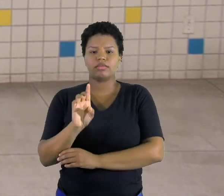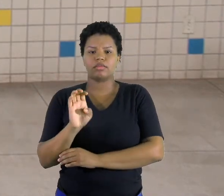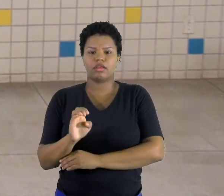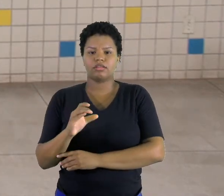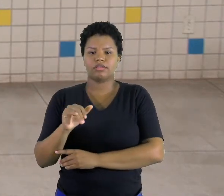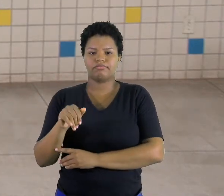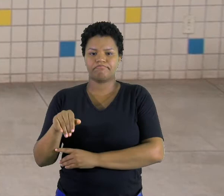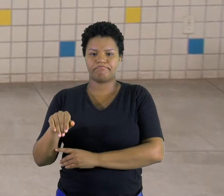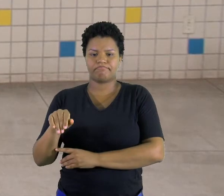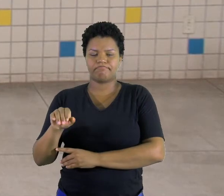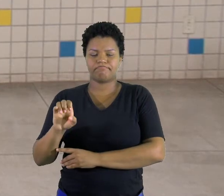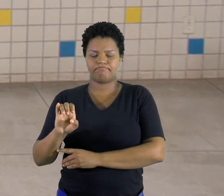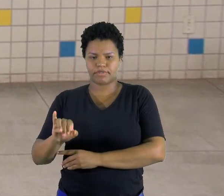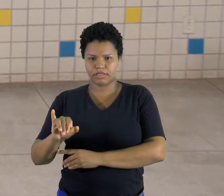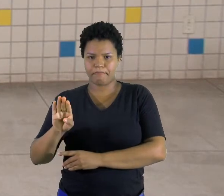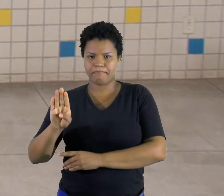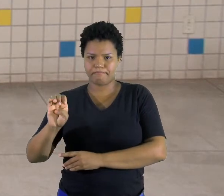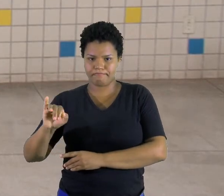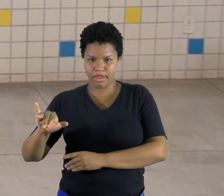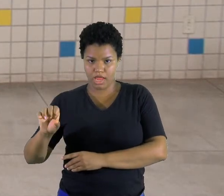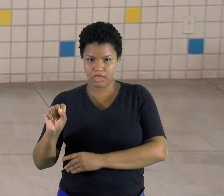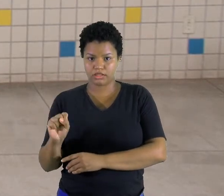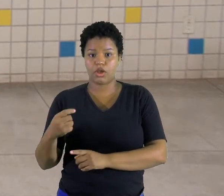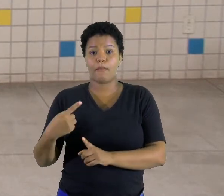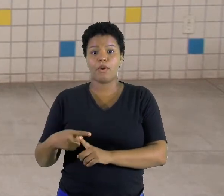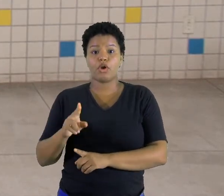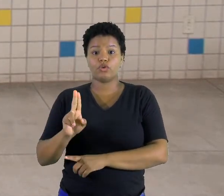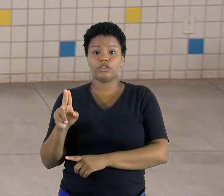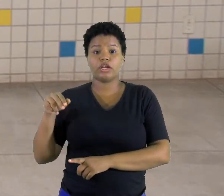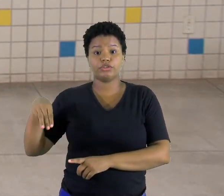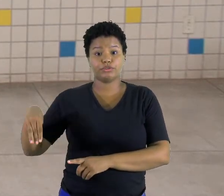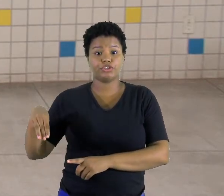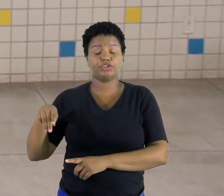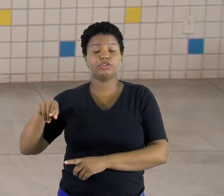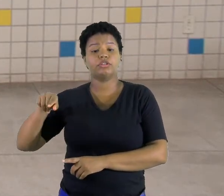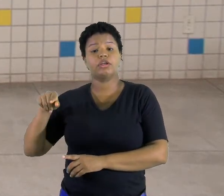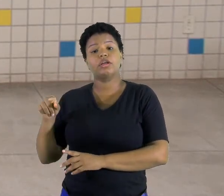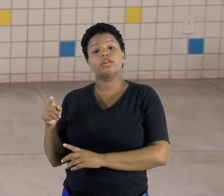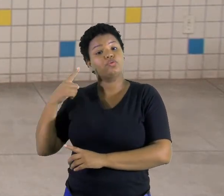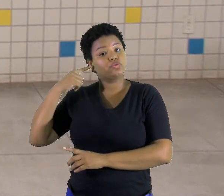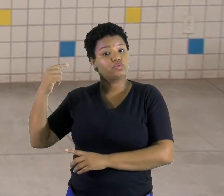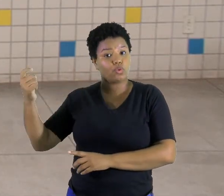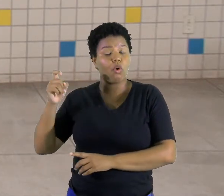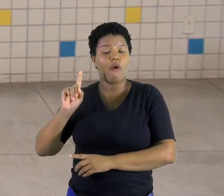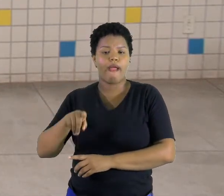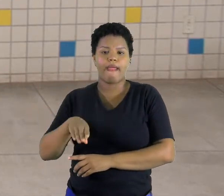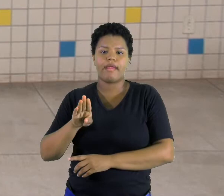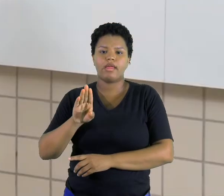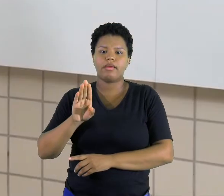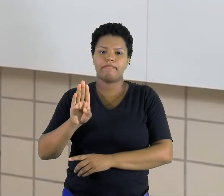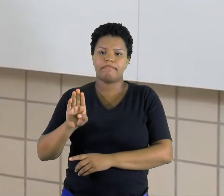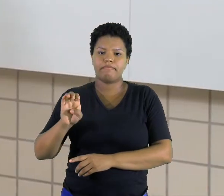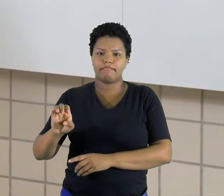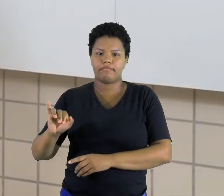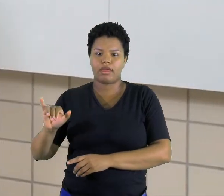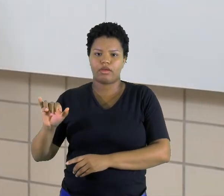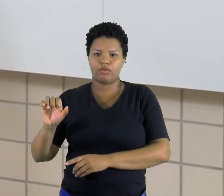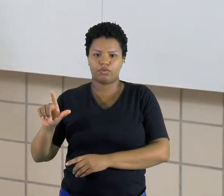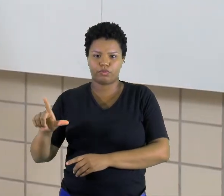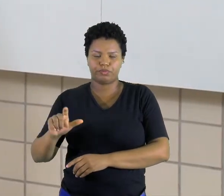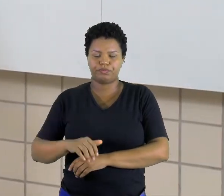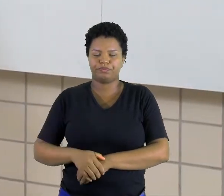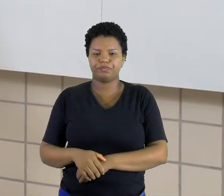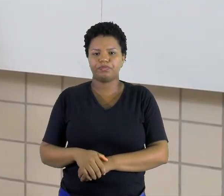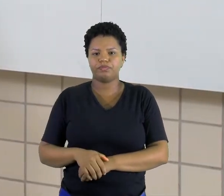porque a unidade de medida da onda sonora é chamada de Bel, tá ok? Quando uma pessoa